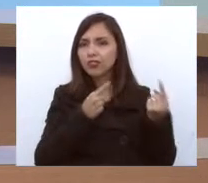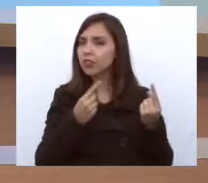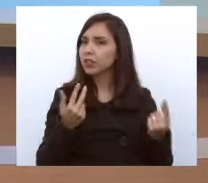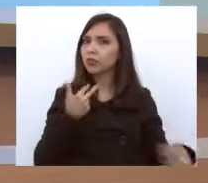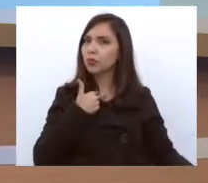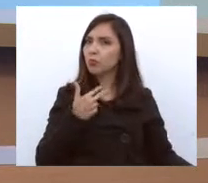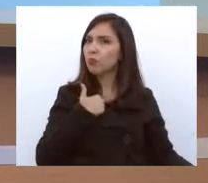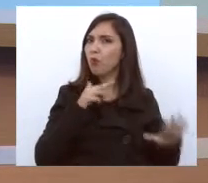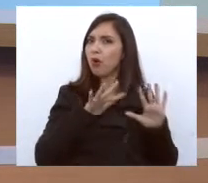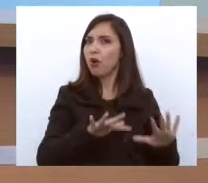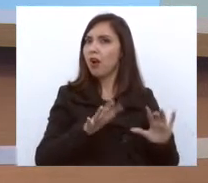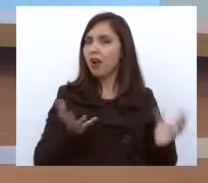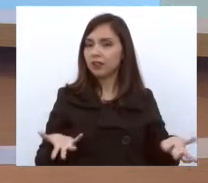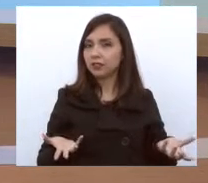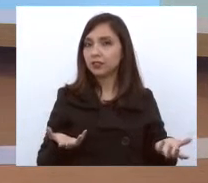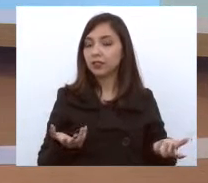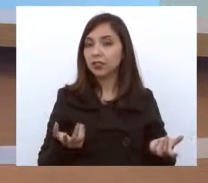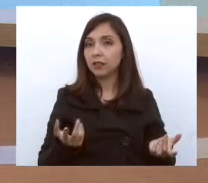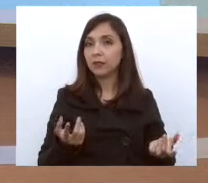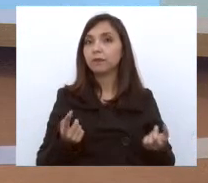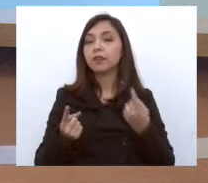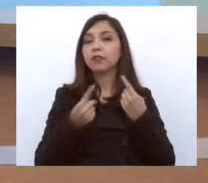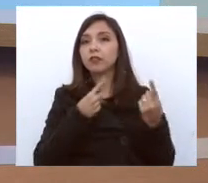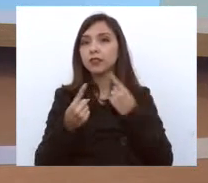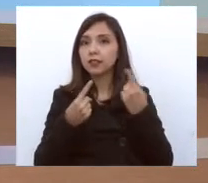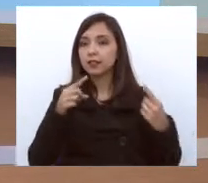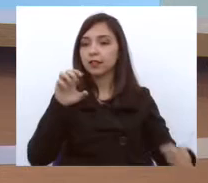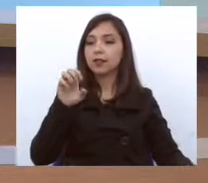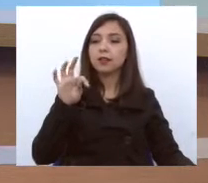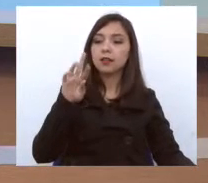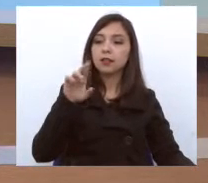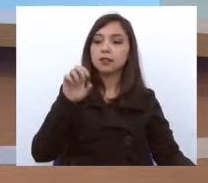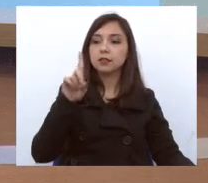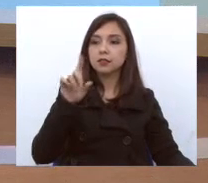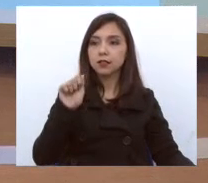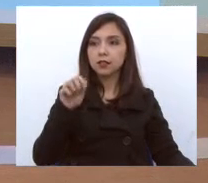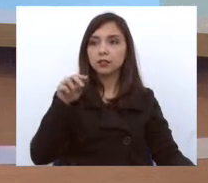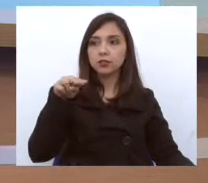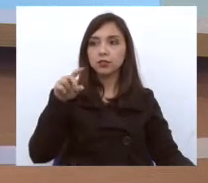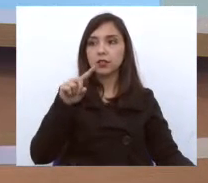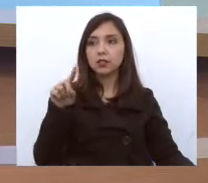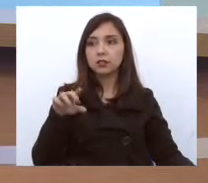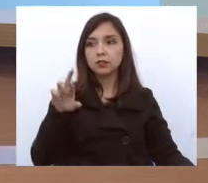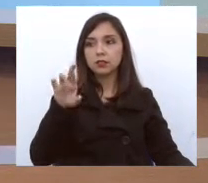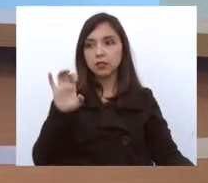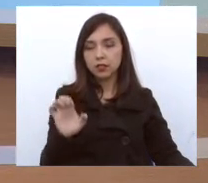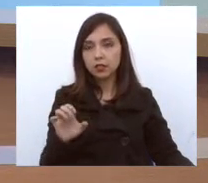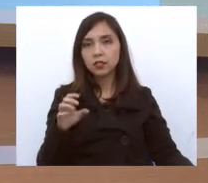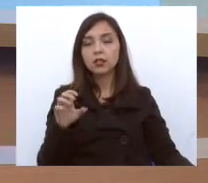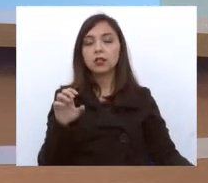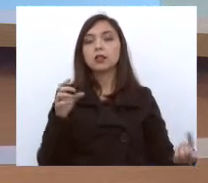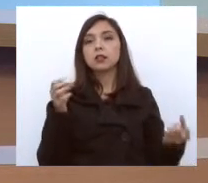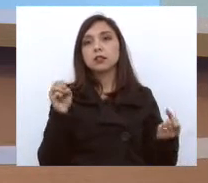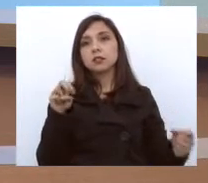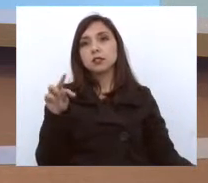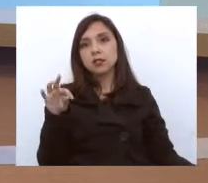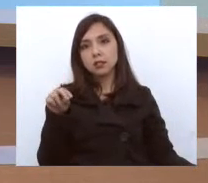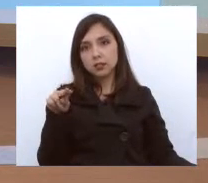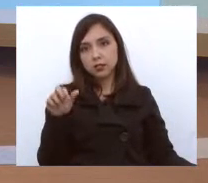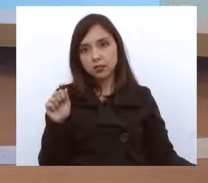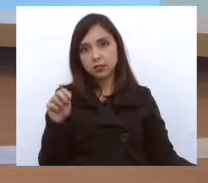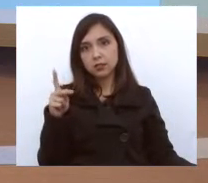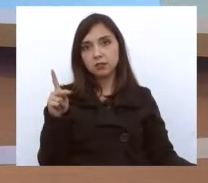que está. A Estrada de Nazaré é só buraco. A Santana da Boa Vista é só